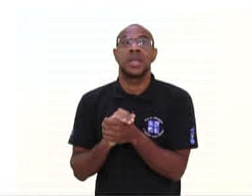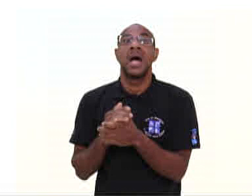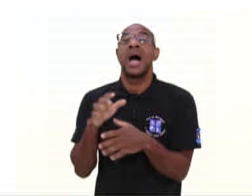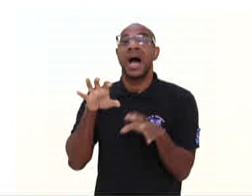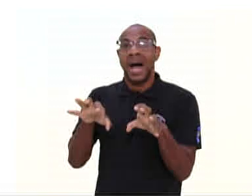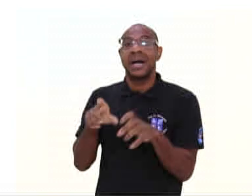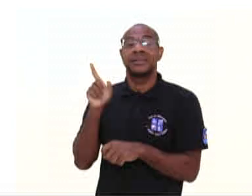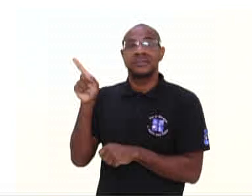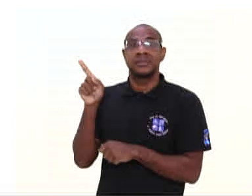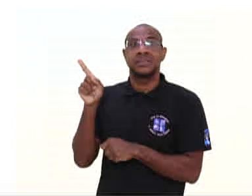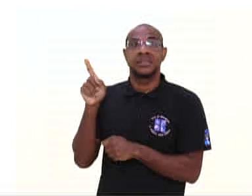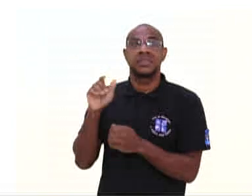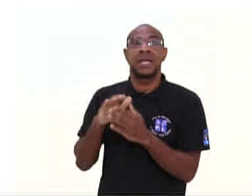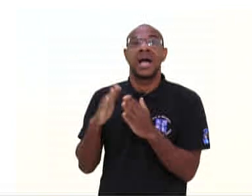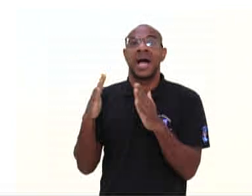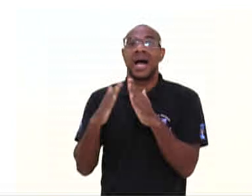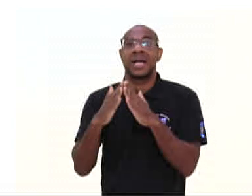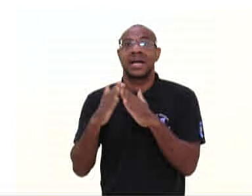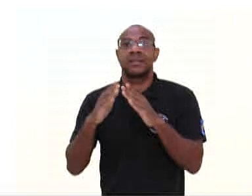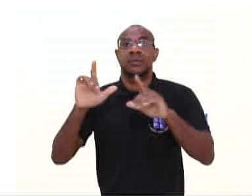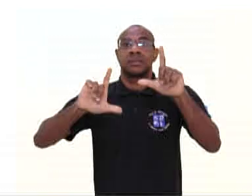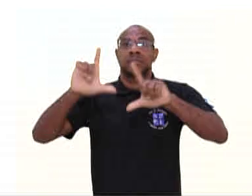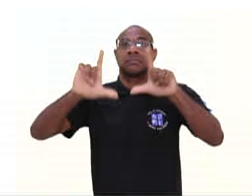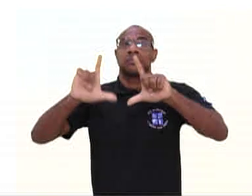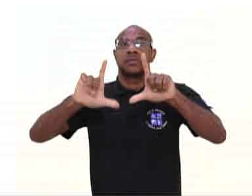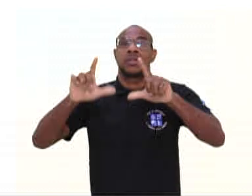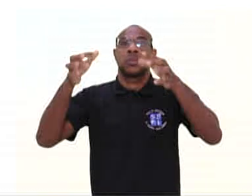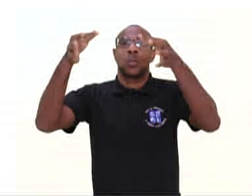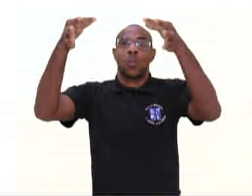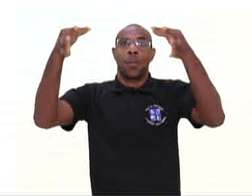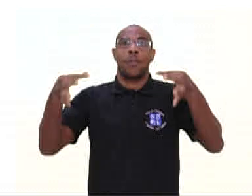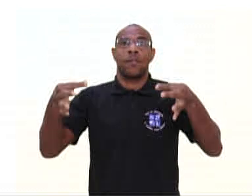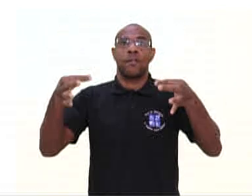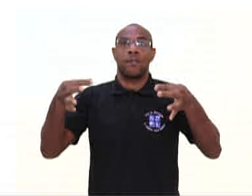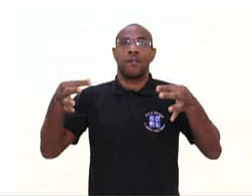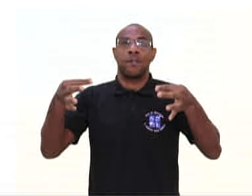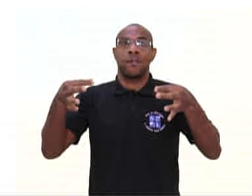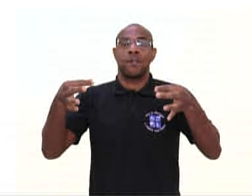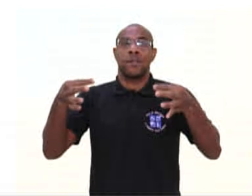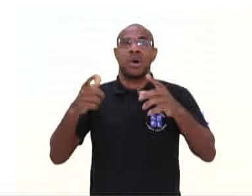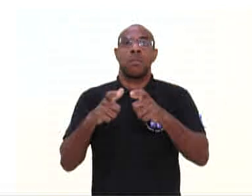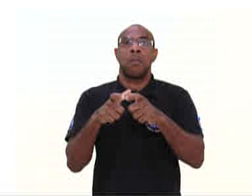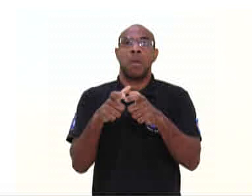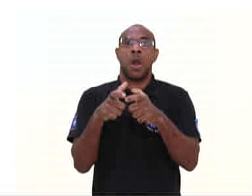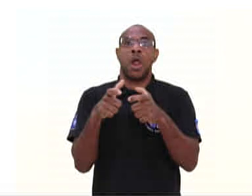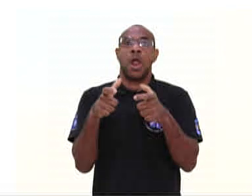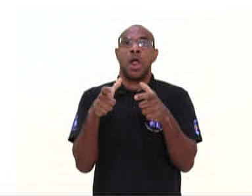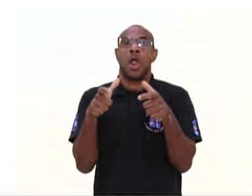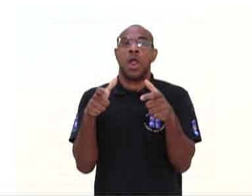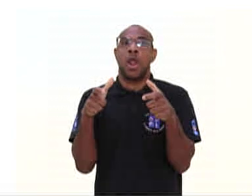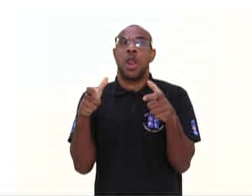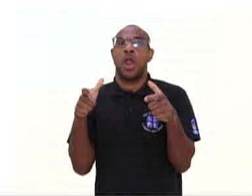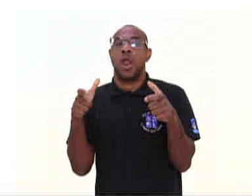a parcela de domicílios com televisão de tela fina subiu de 69,8%